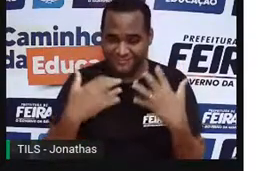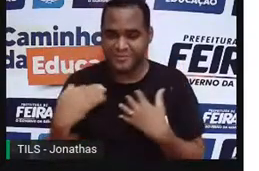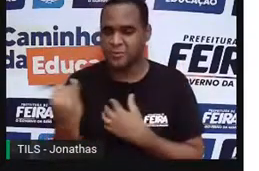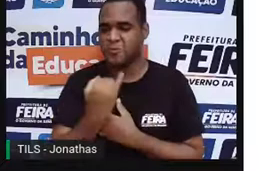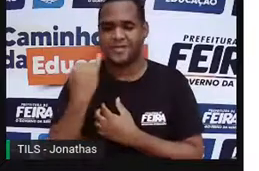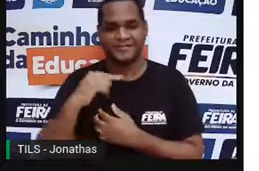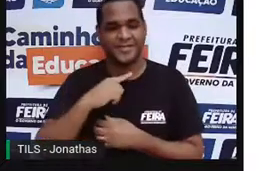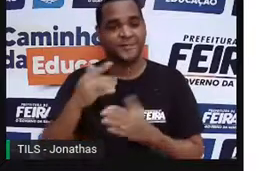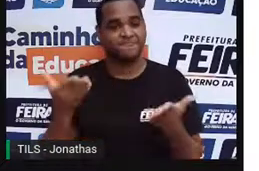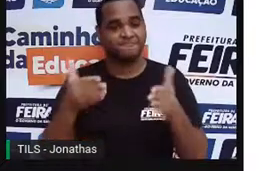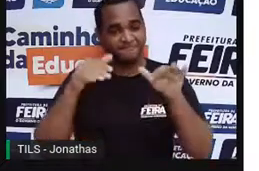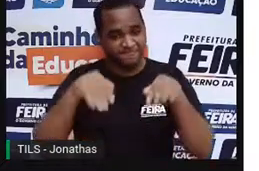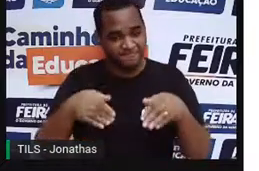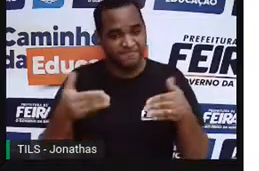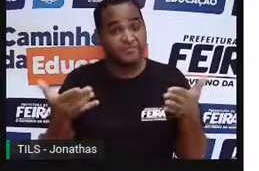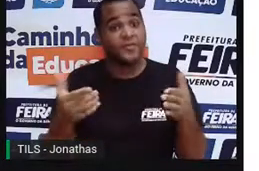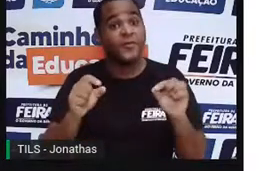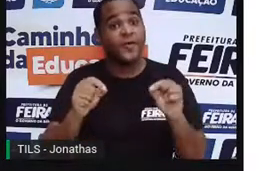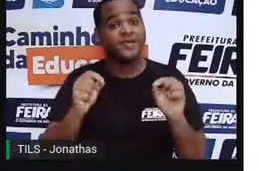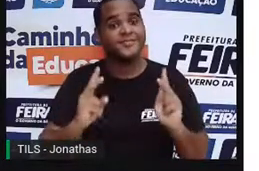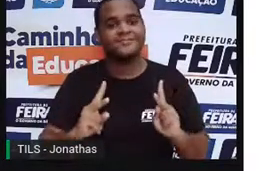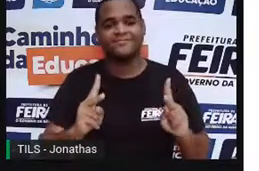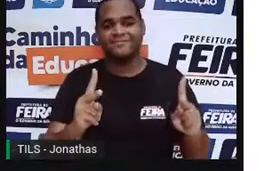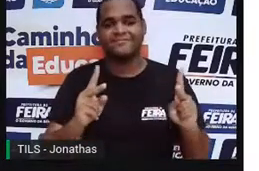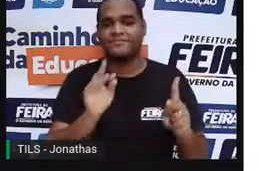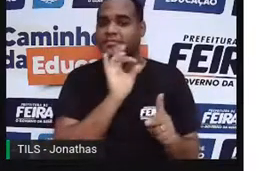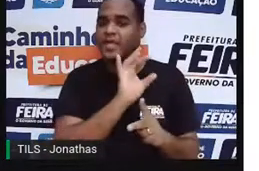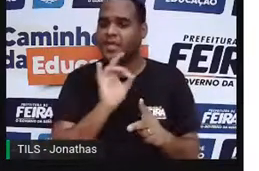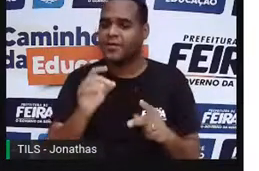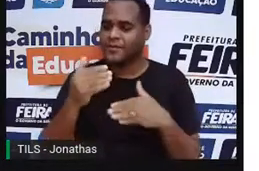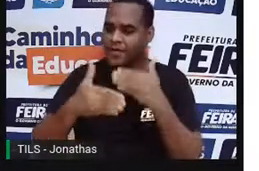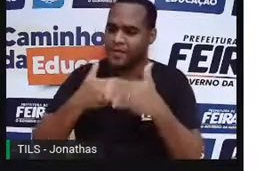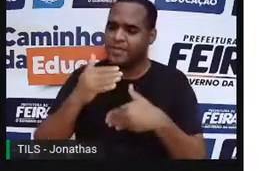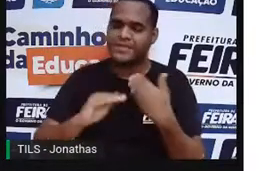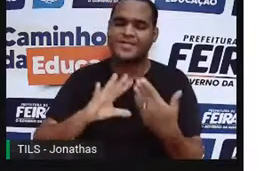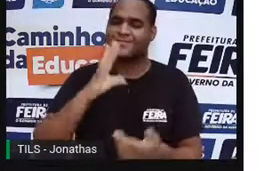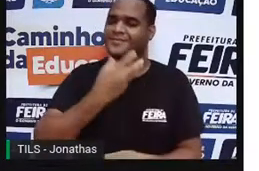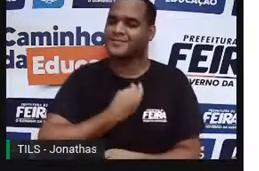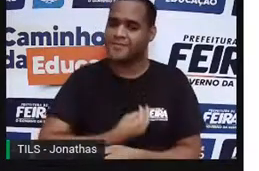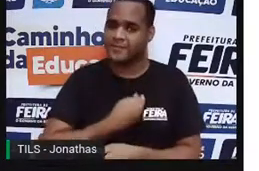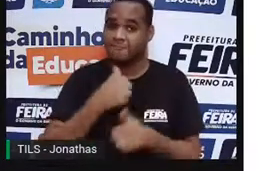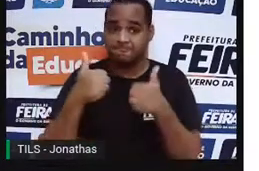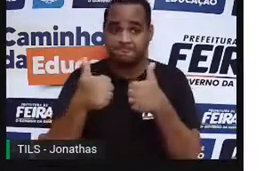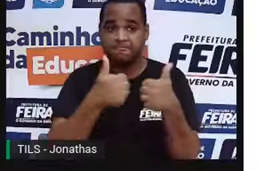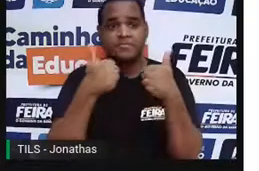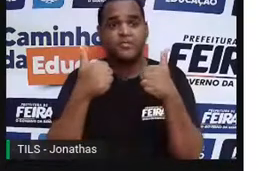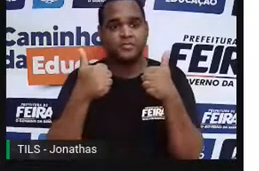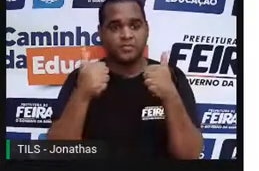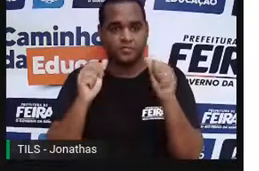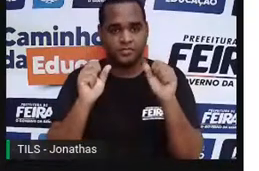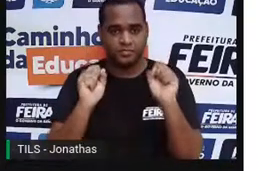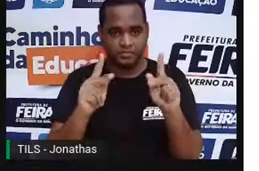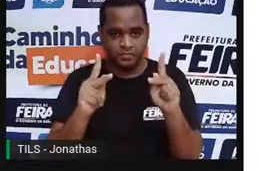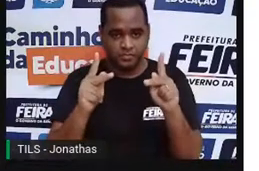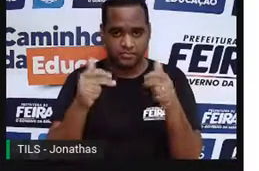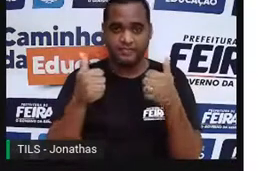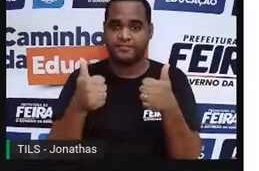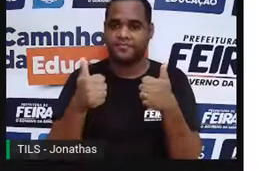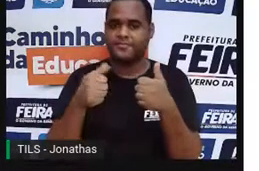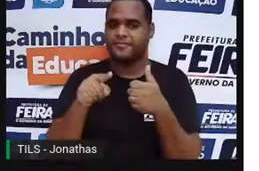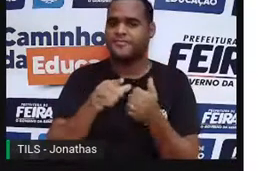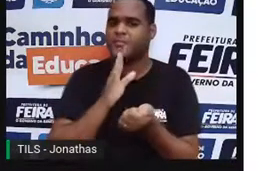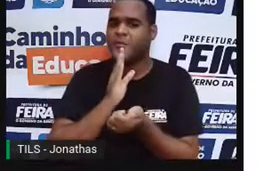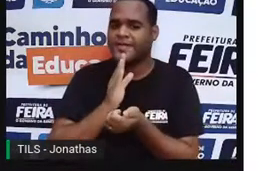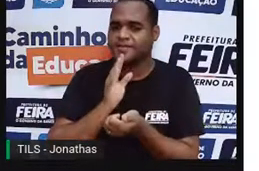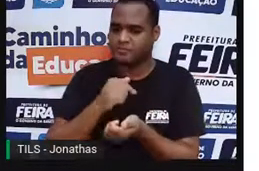até aqui e seguimos nessa trajetória tudo bem bom você já me